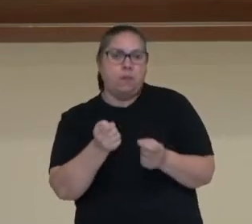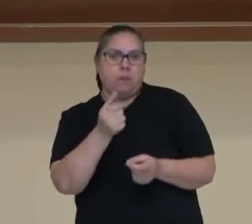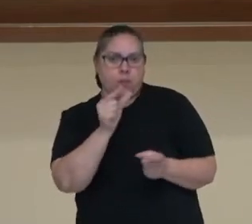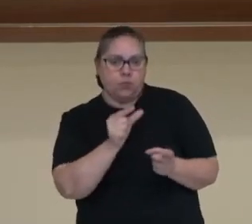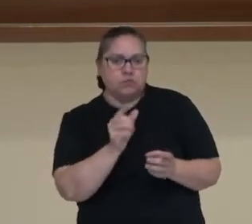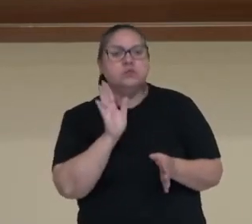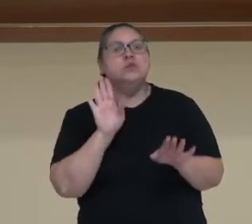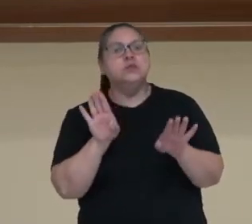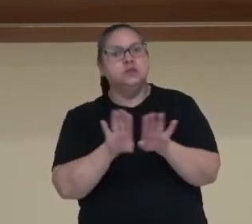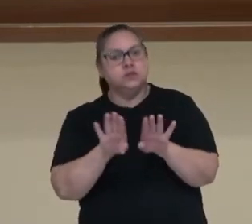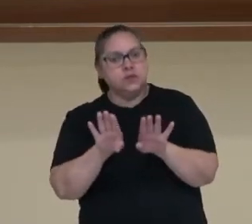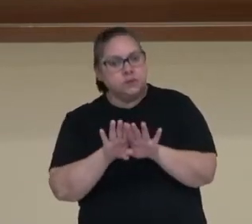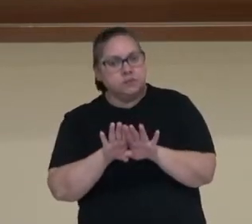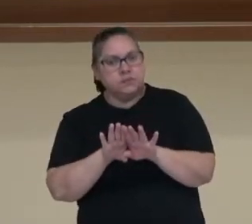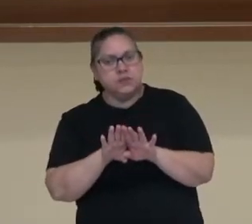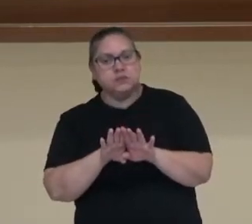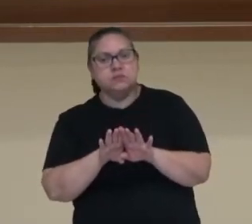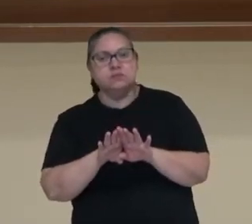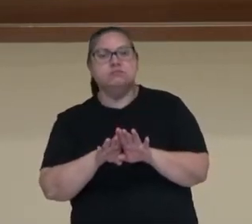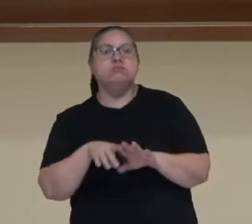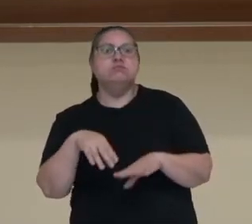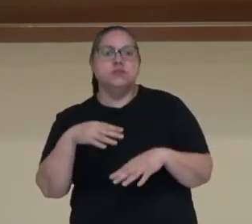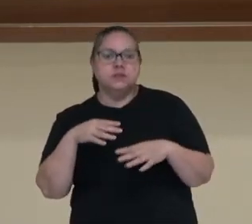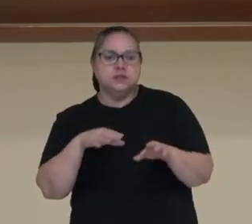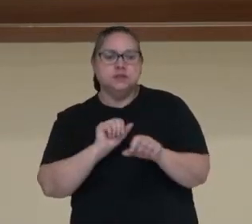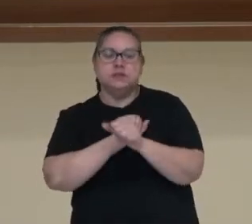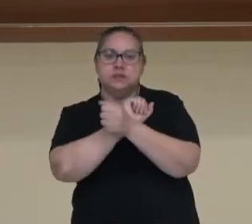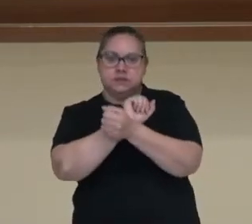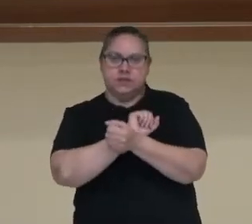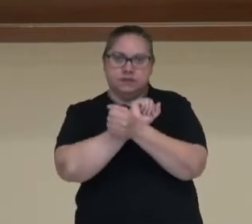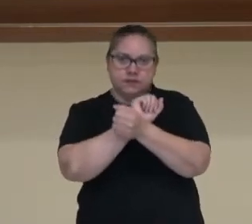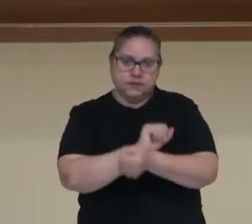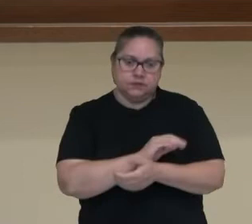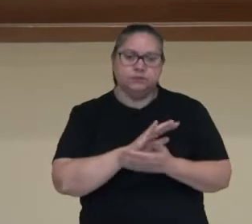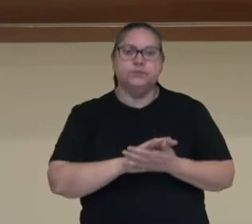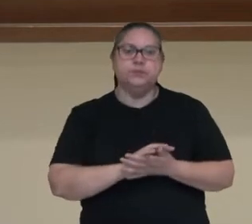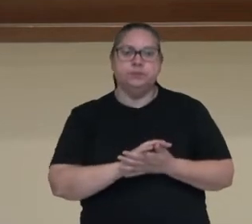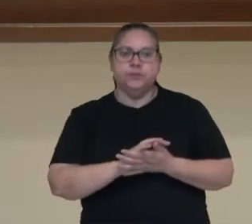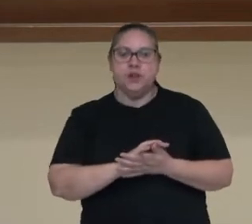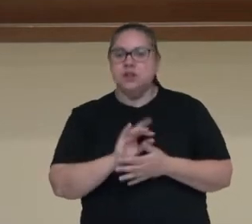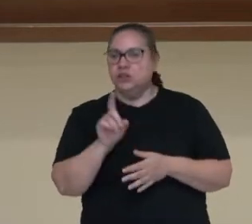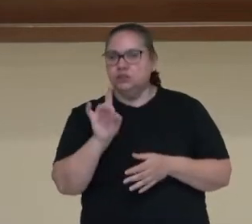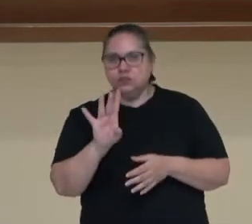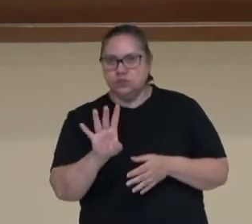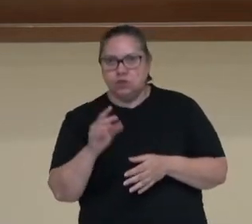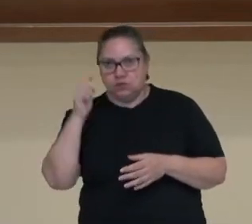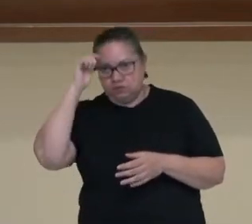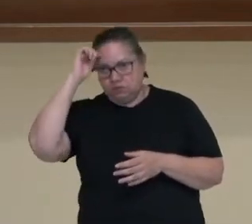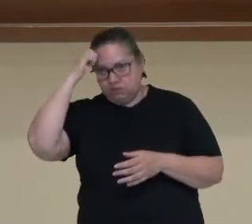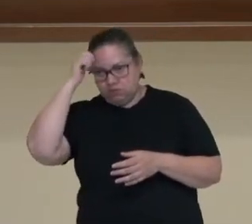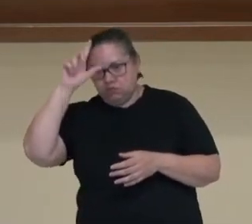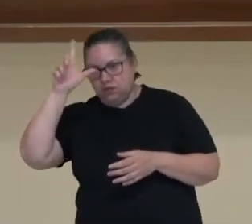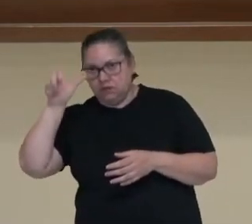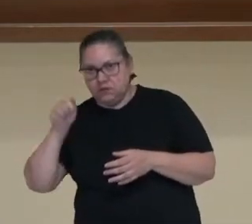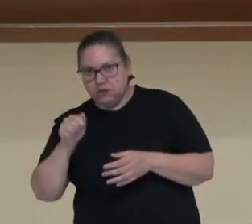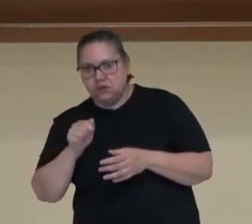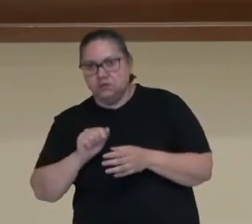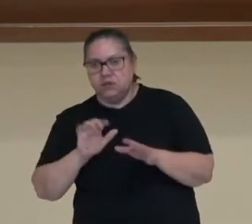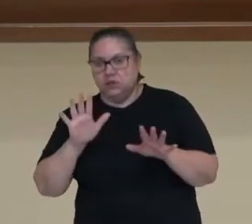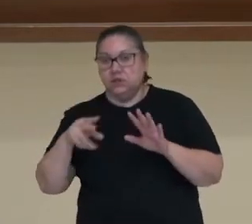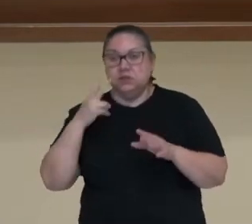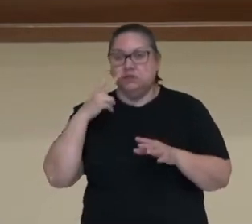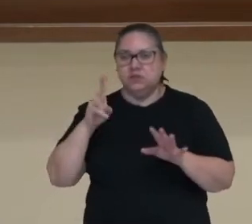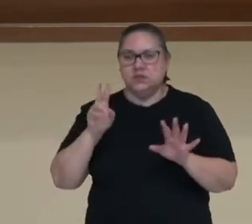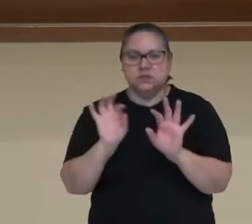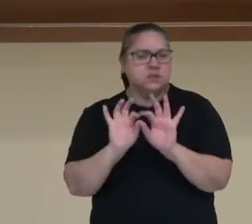também serem alvos de uma mão de obra escravizada, não somente a africana, porque às vezes nós acabamos tendo uma visão